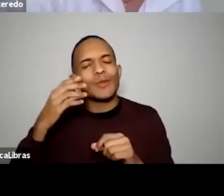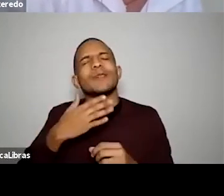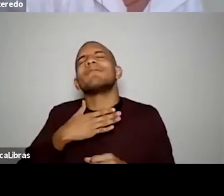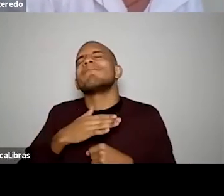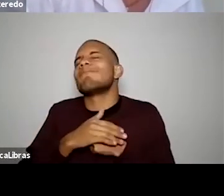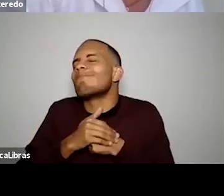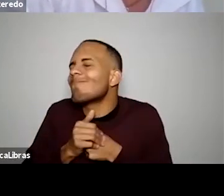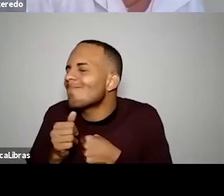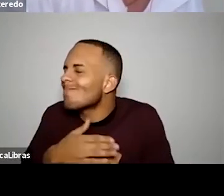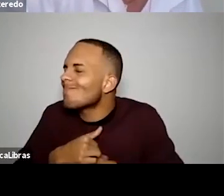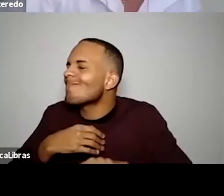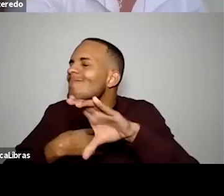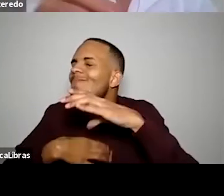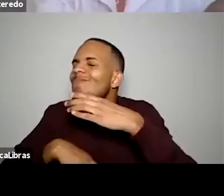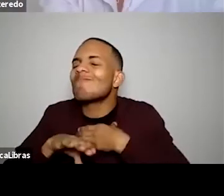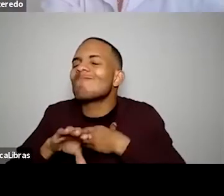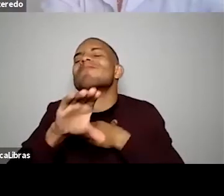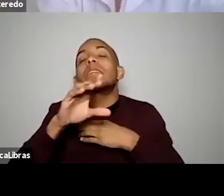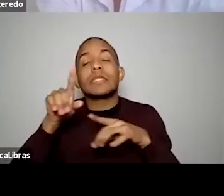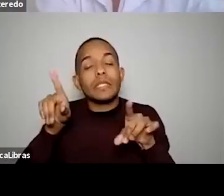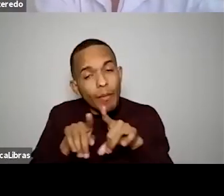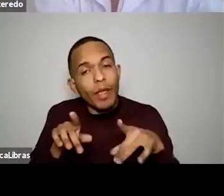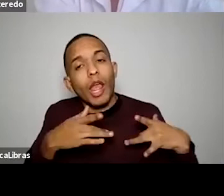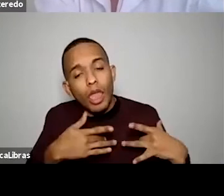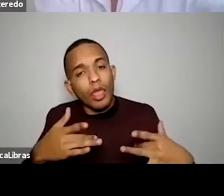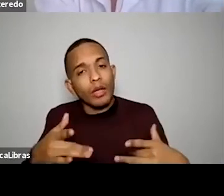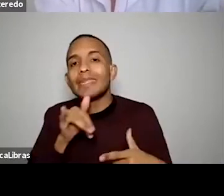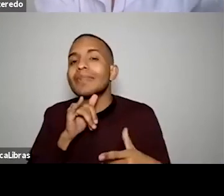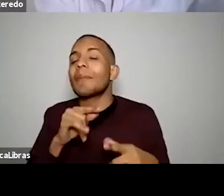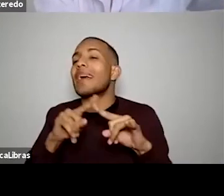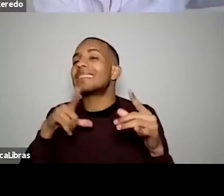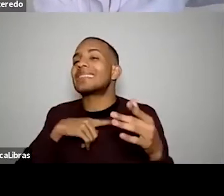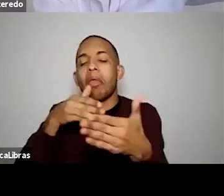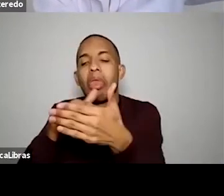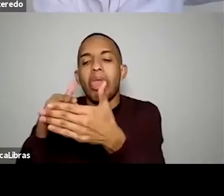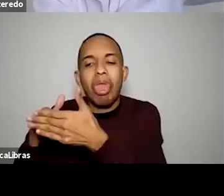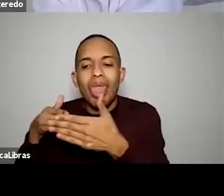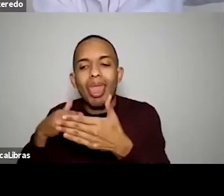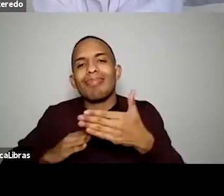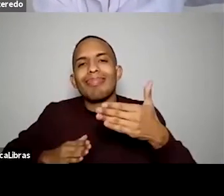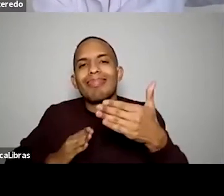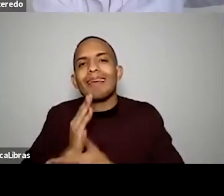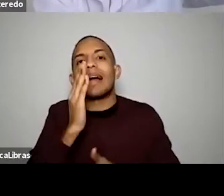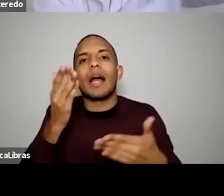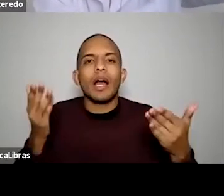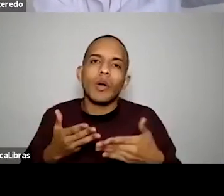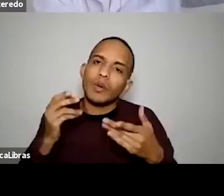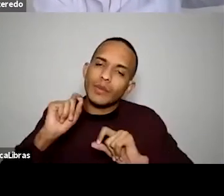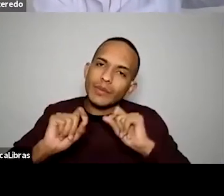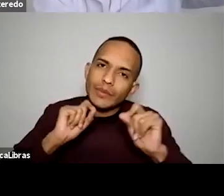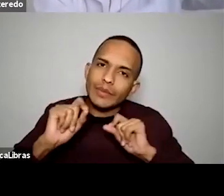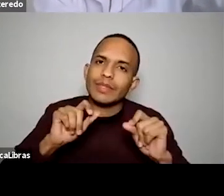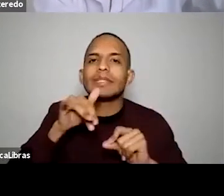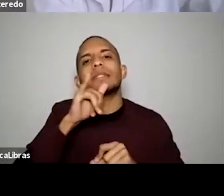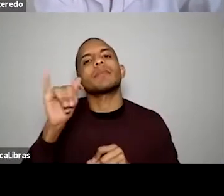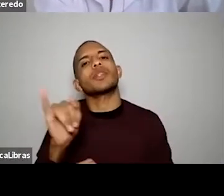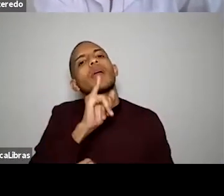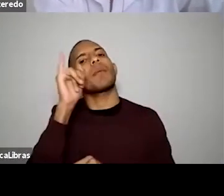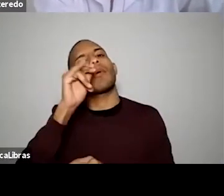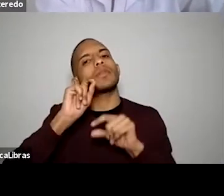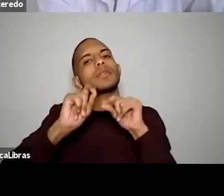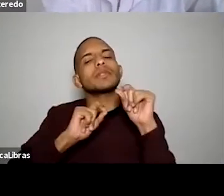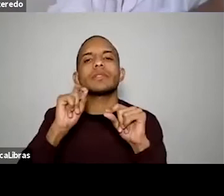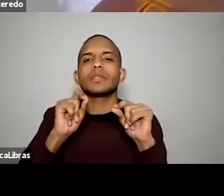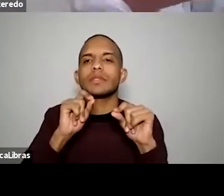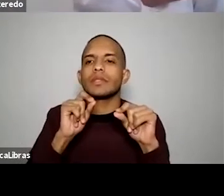carinhoso e solidário. O que eu acho é que a gente está derrubando barreiras. Uma delas é a importância